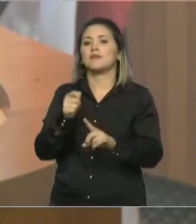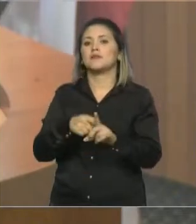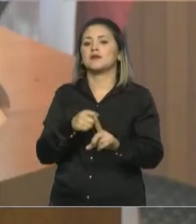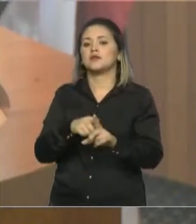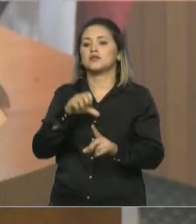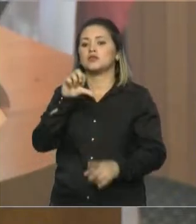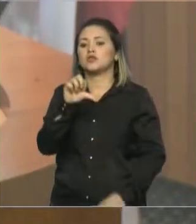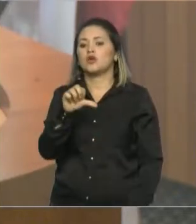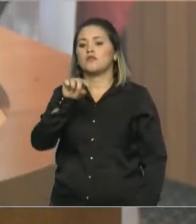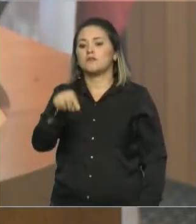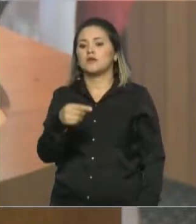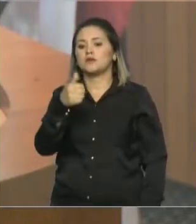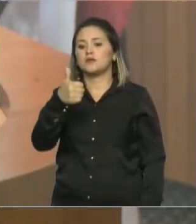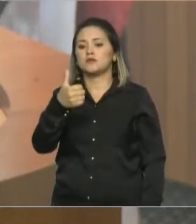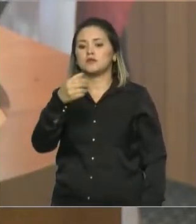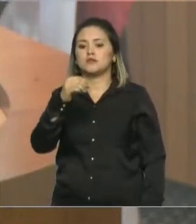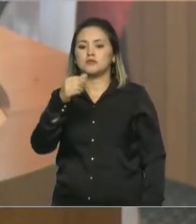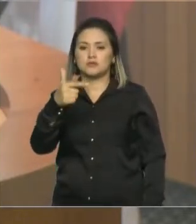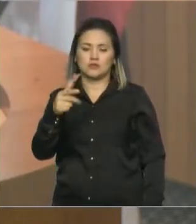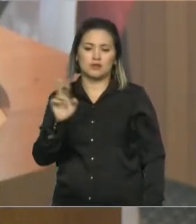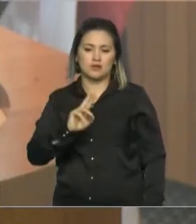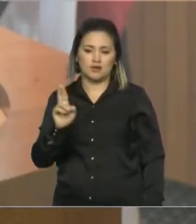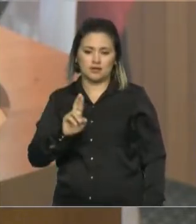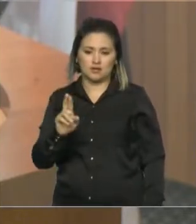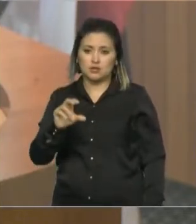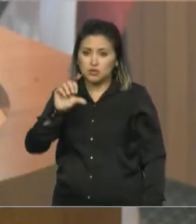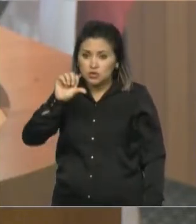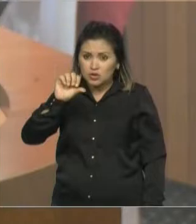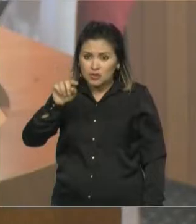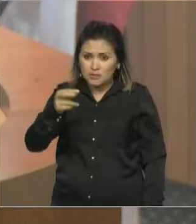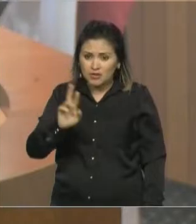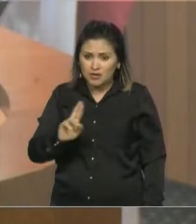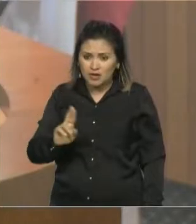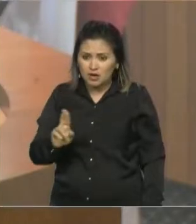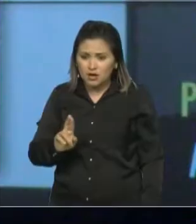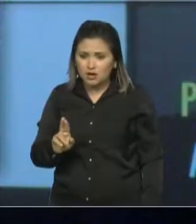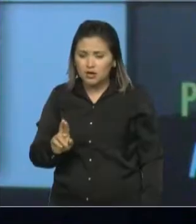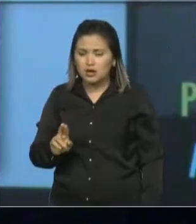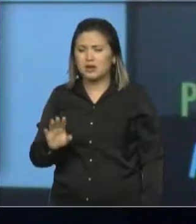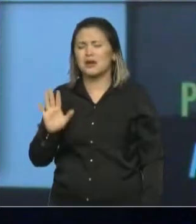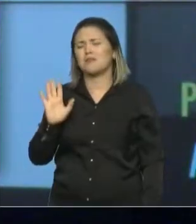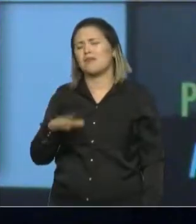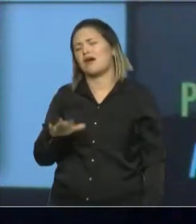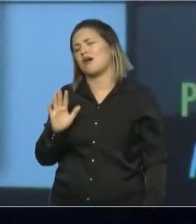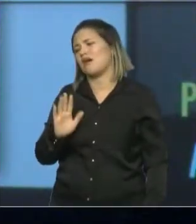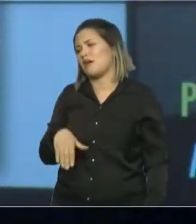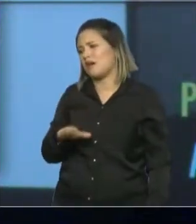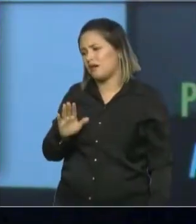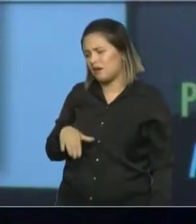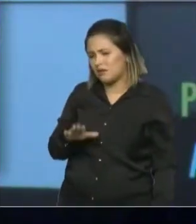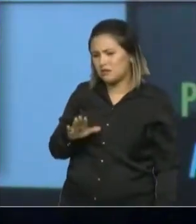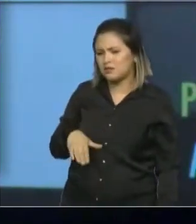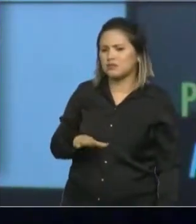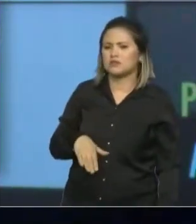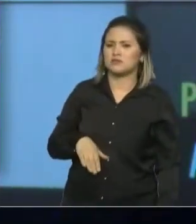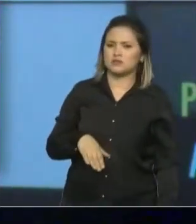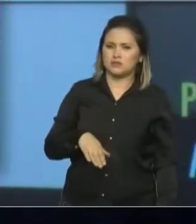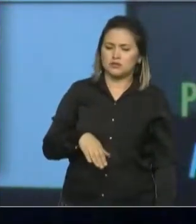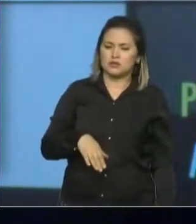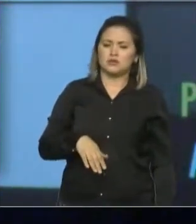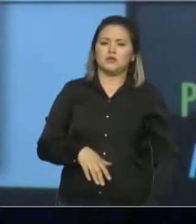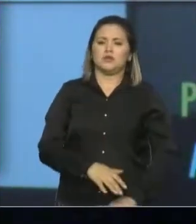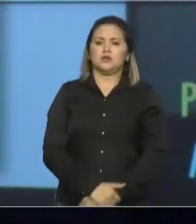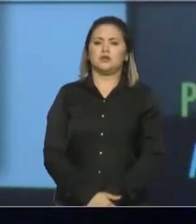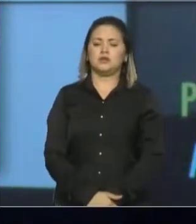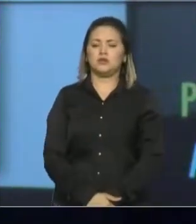consórcio. R$ 9.000 é algo completamente irrelevante. No caso, o município de Caucaia, que